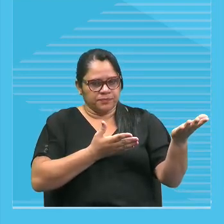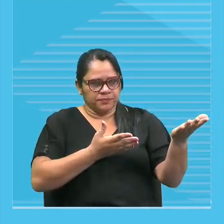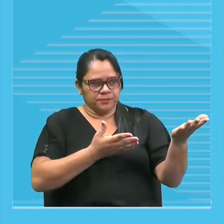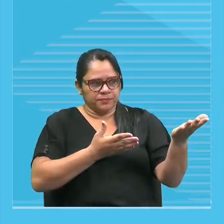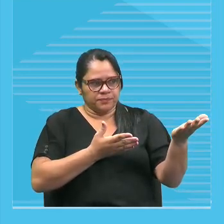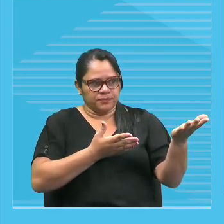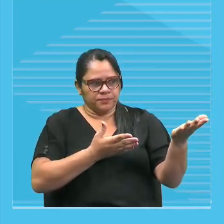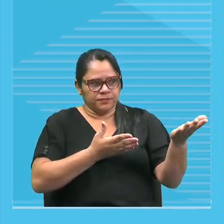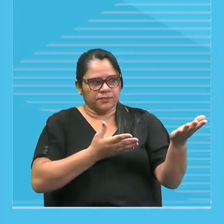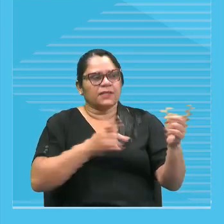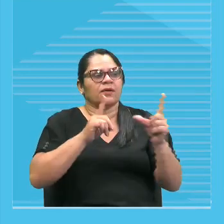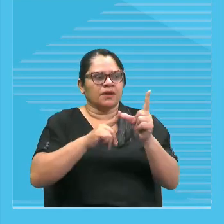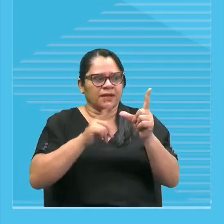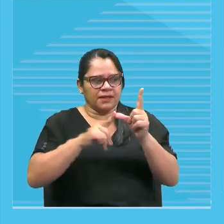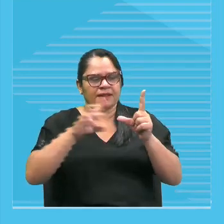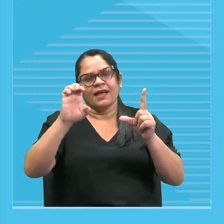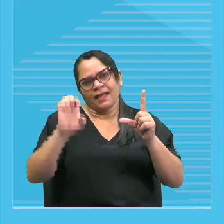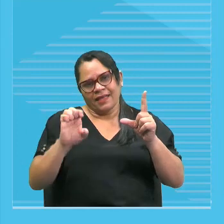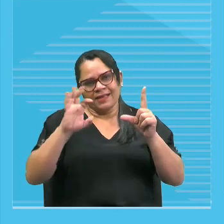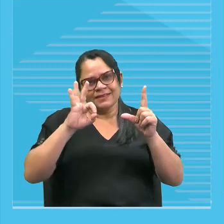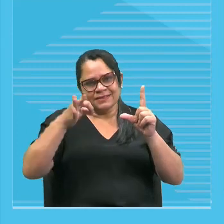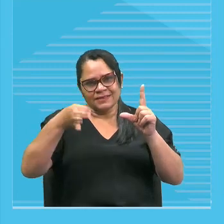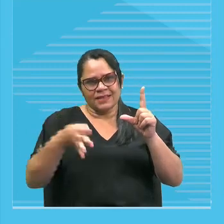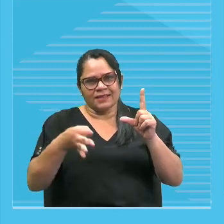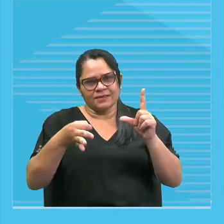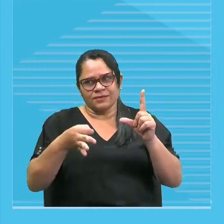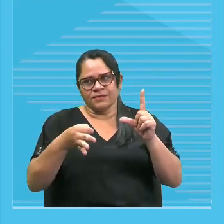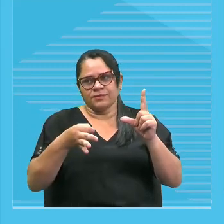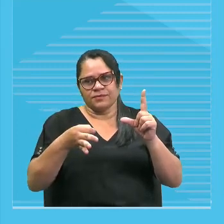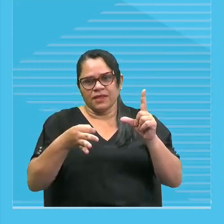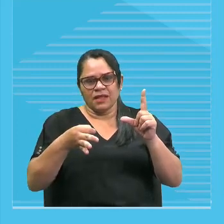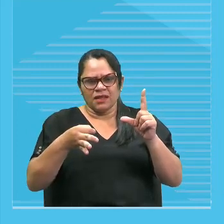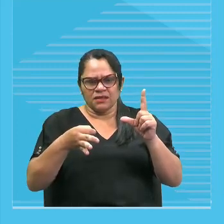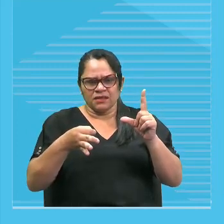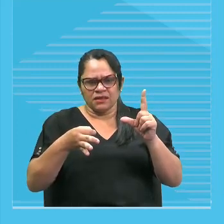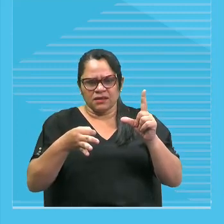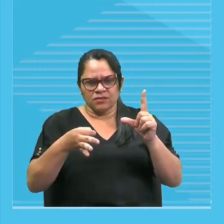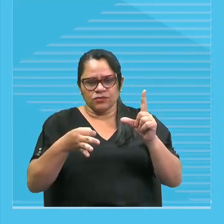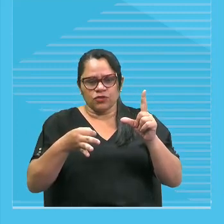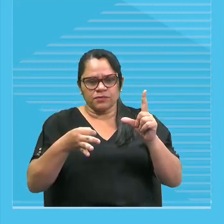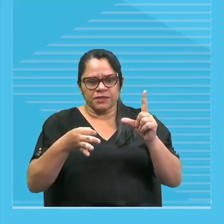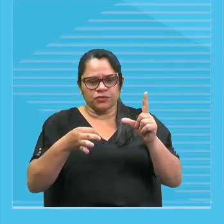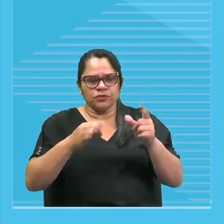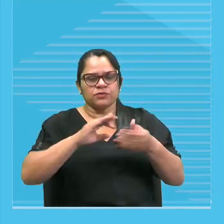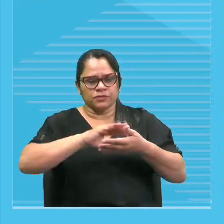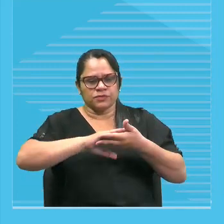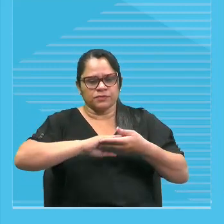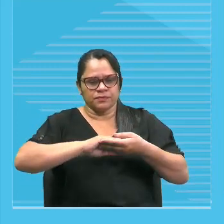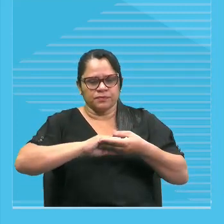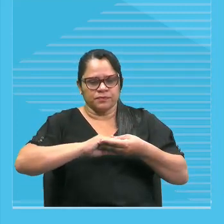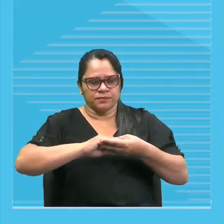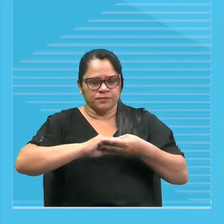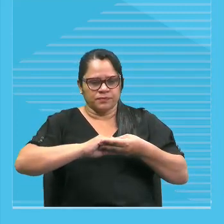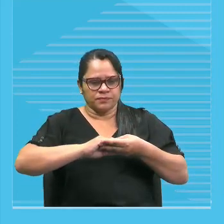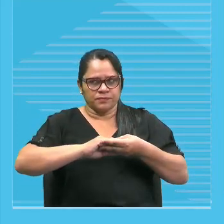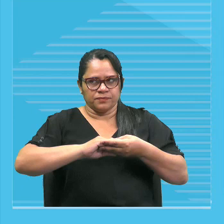letra e né terceira questão então tapa tira gosto